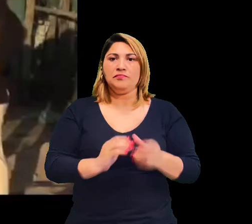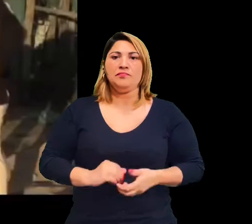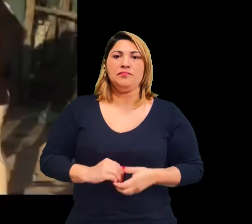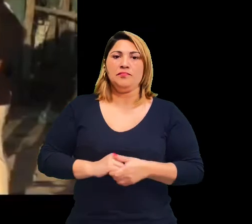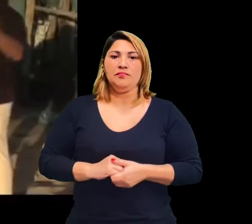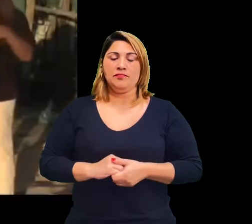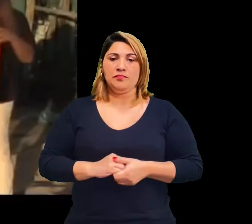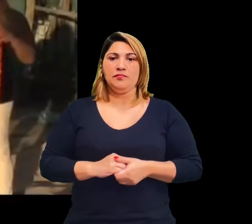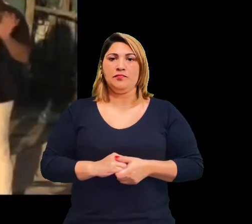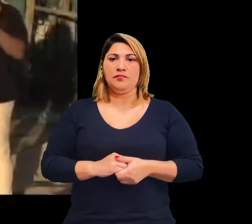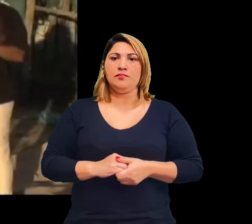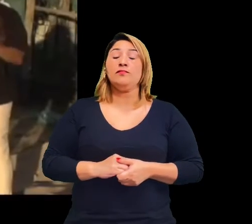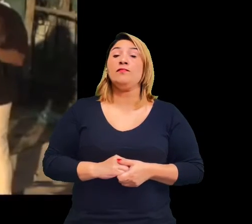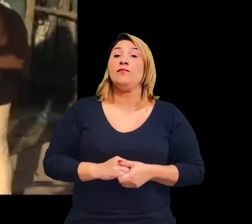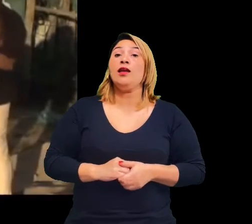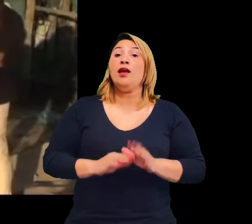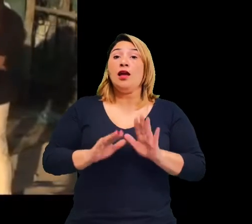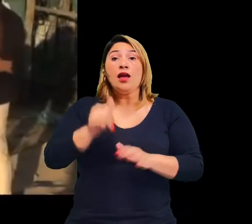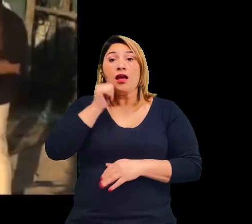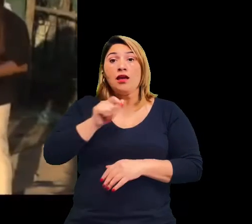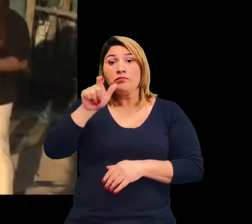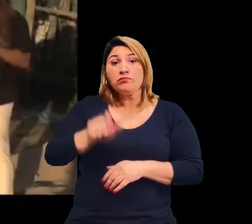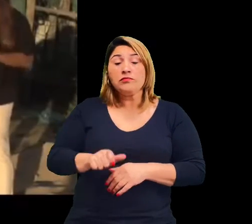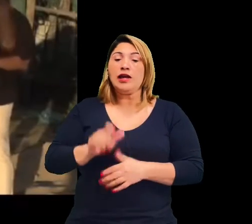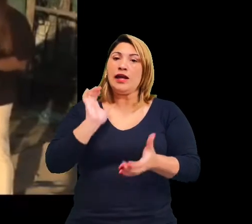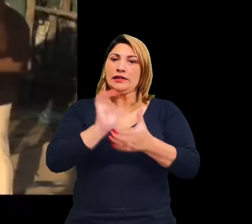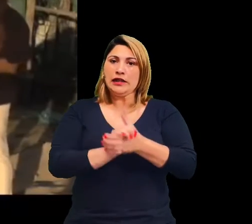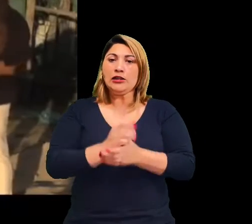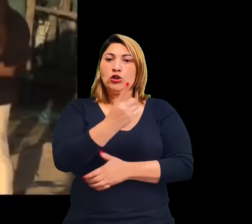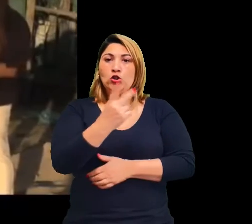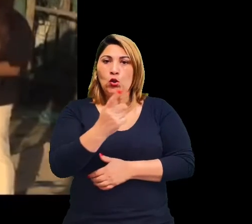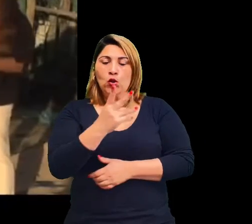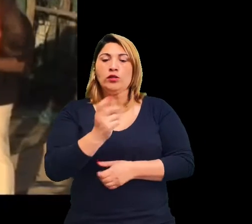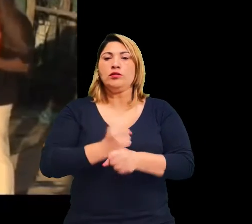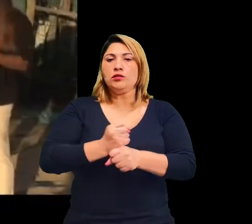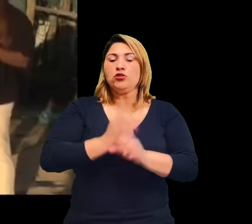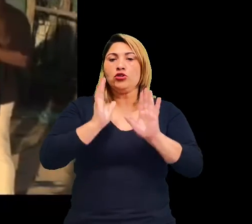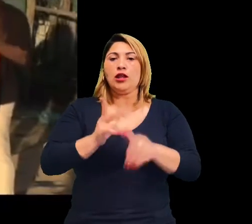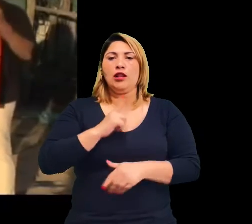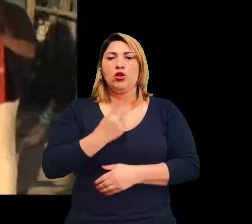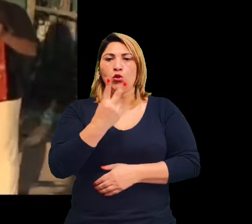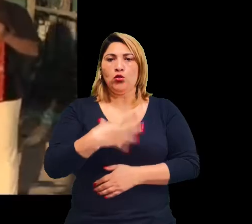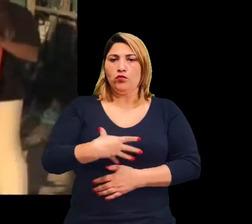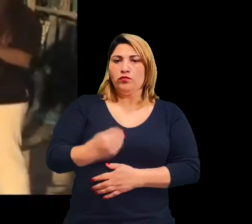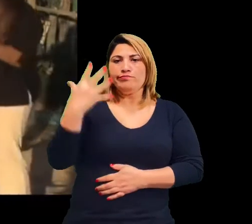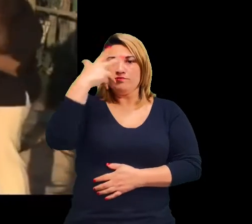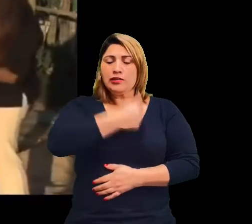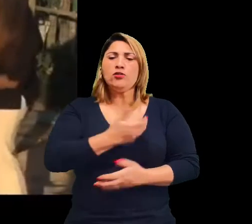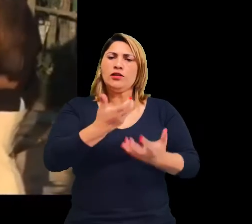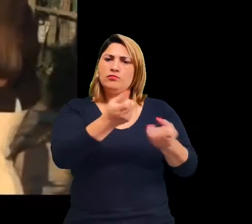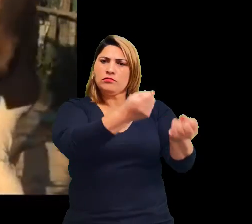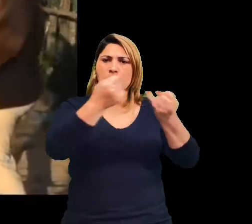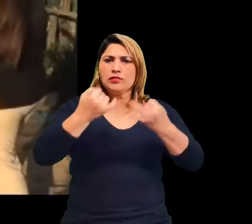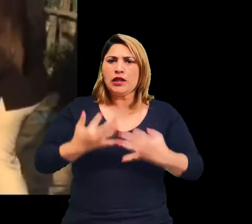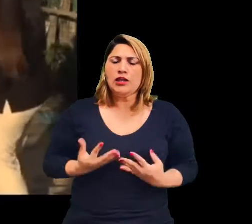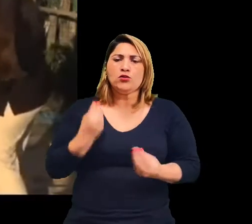A Dajuda é casada há 12 anos com o Pardal, tem 2 crianças lindas, né, Dajuda? Eu queria que você nos contasse como é que